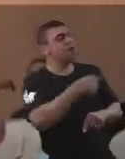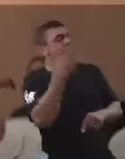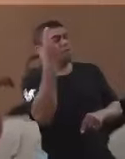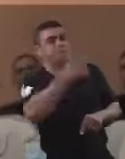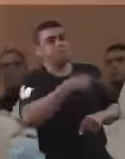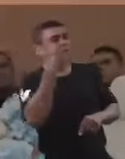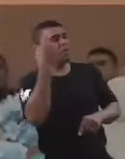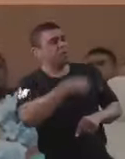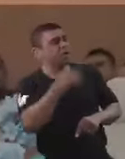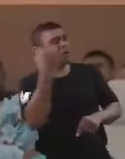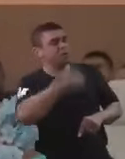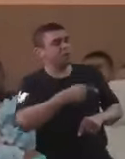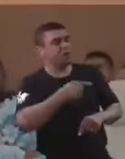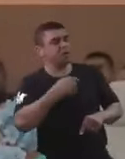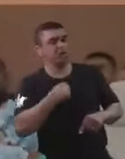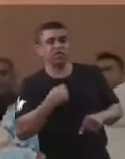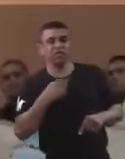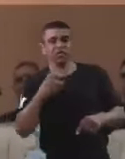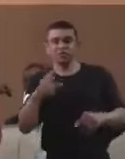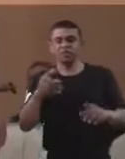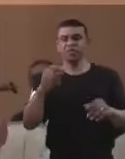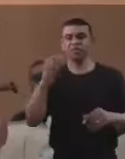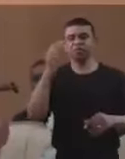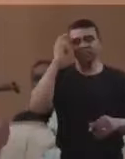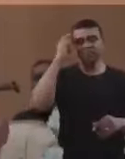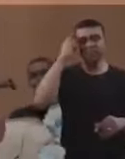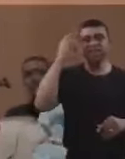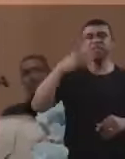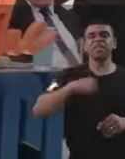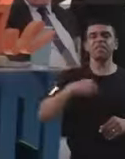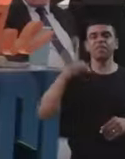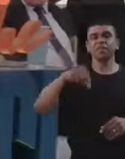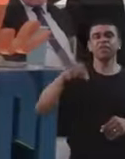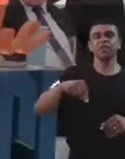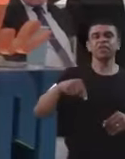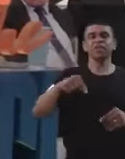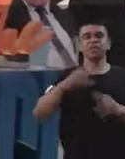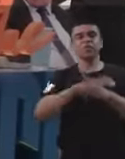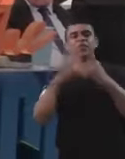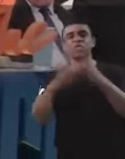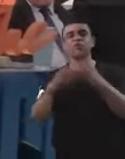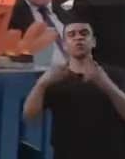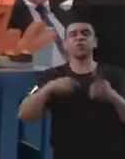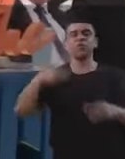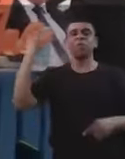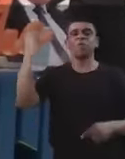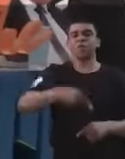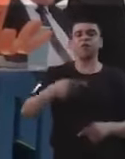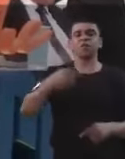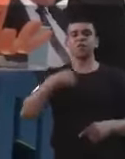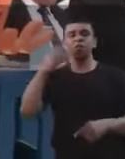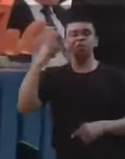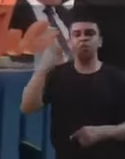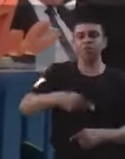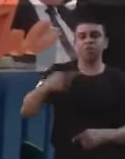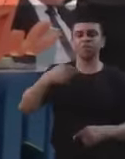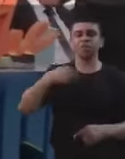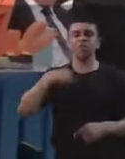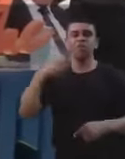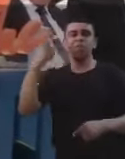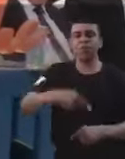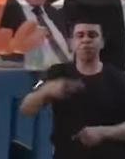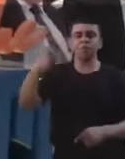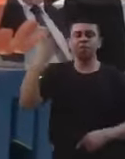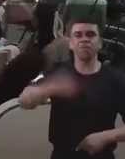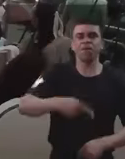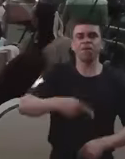e determine. E o crente que não lê Bíblia, eita papai, eu determino. Não.